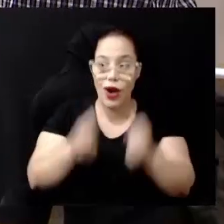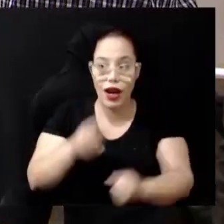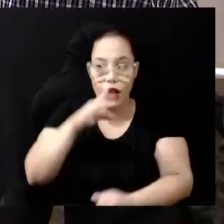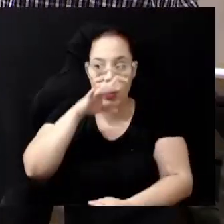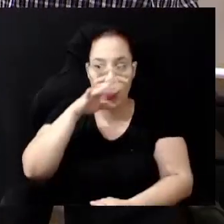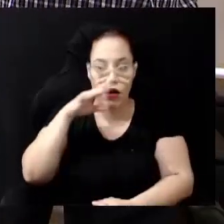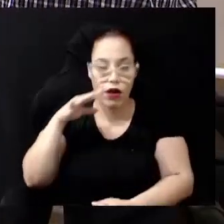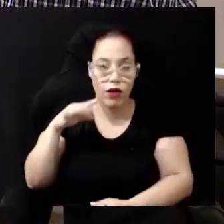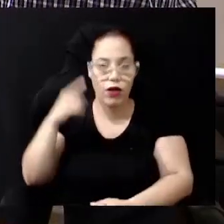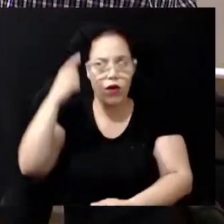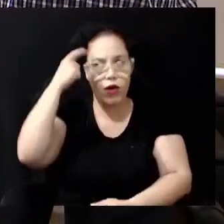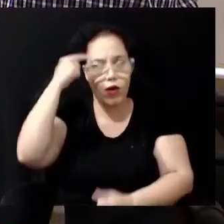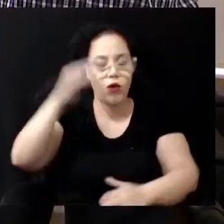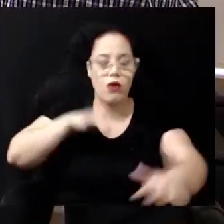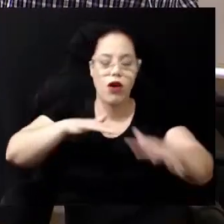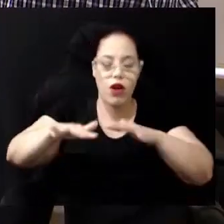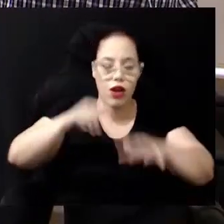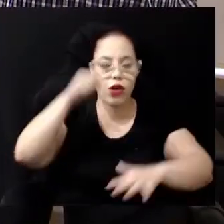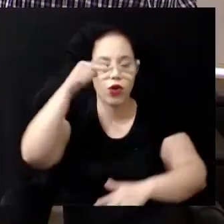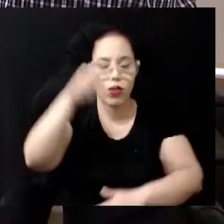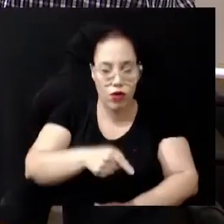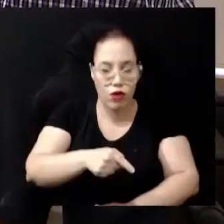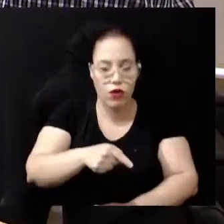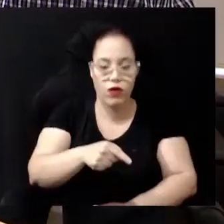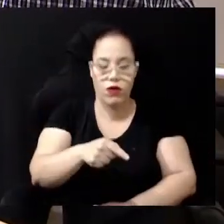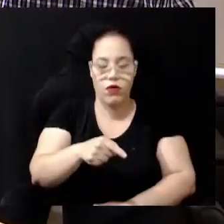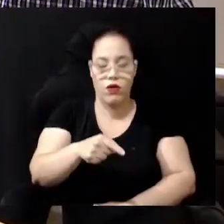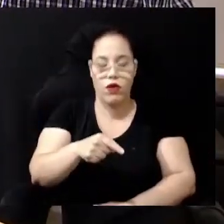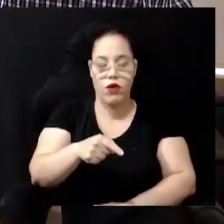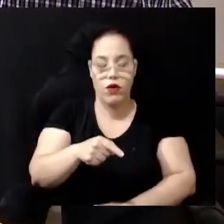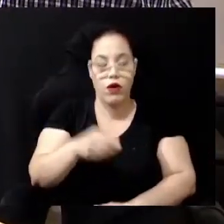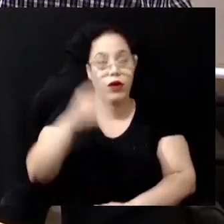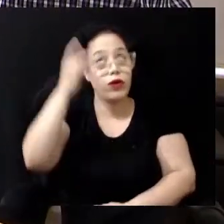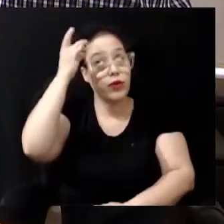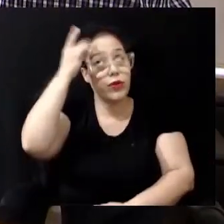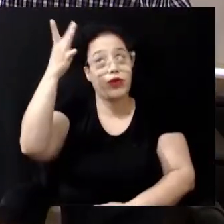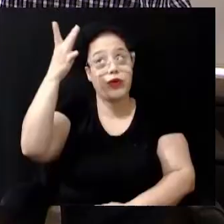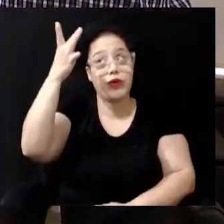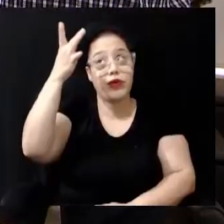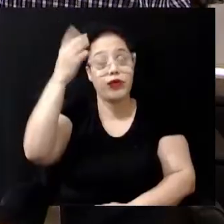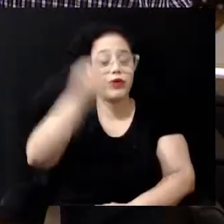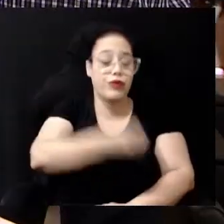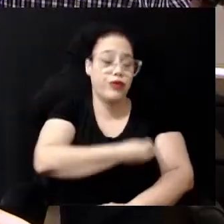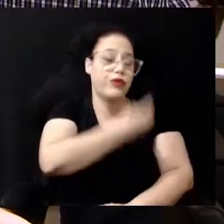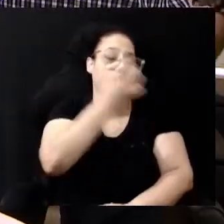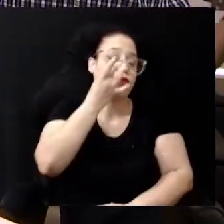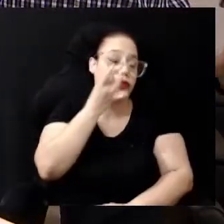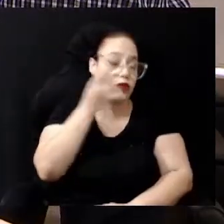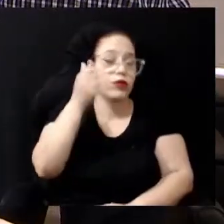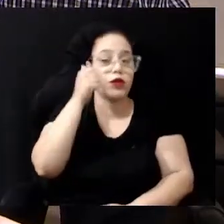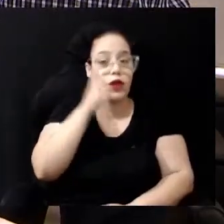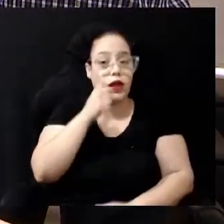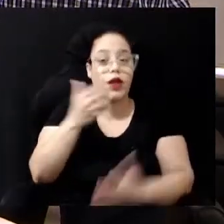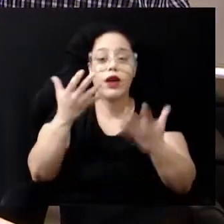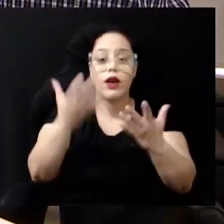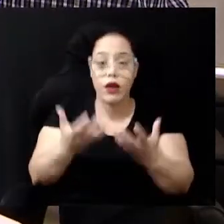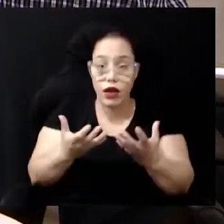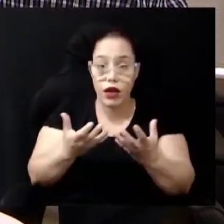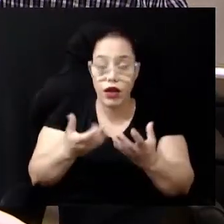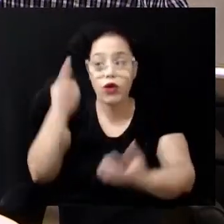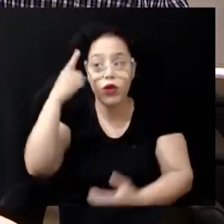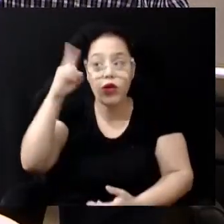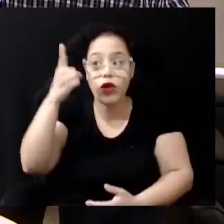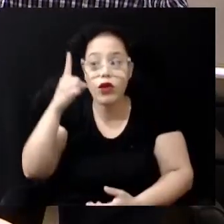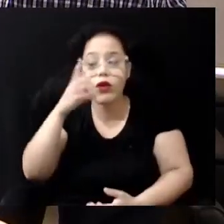para acolher crianças a gente pode pensar várias ações aqui mas é para facilitar Inclusive a presença de mães que